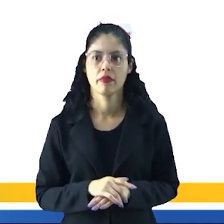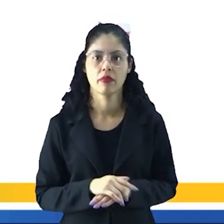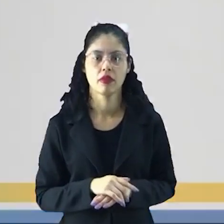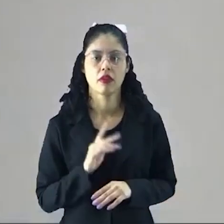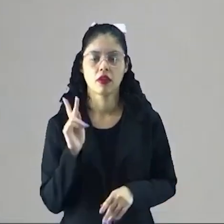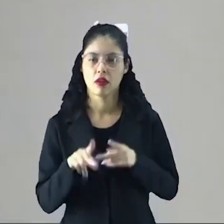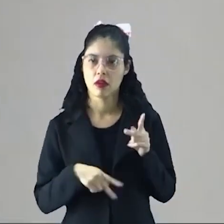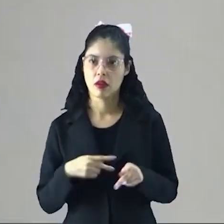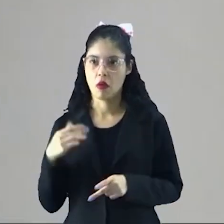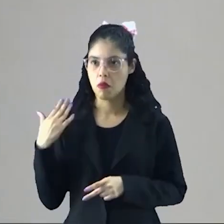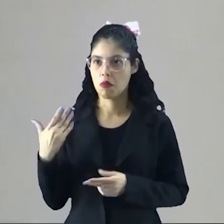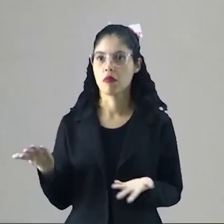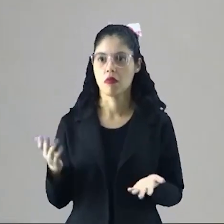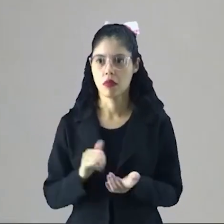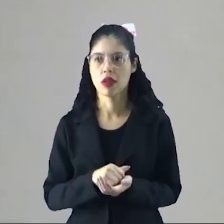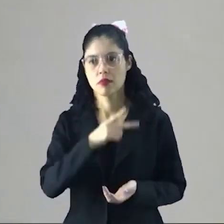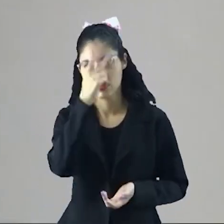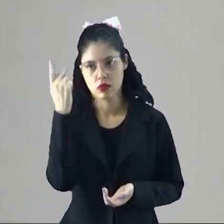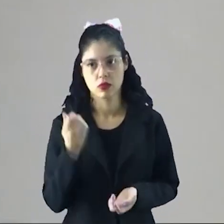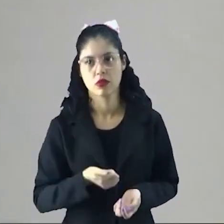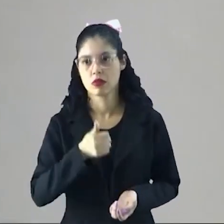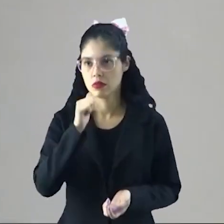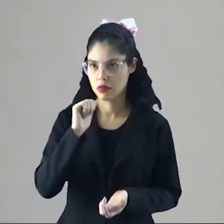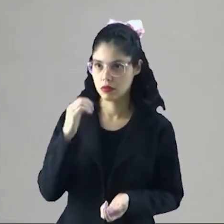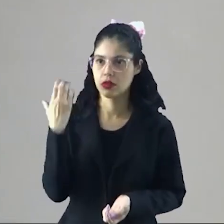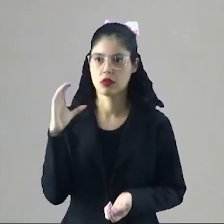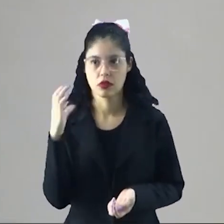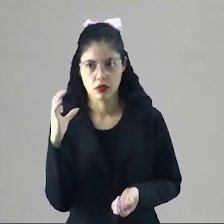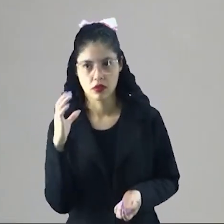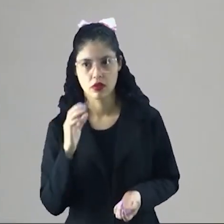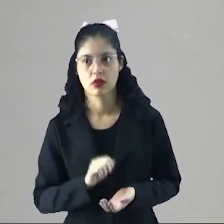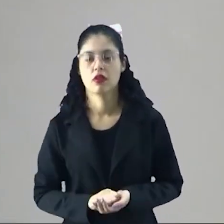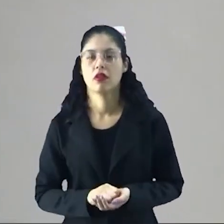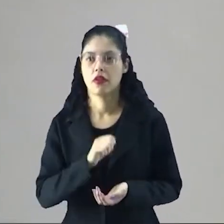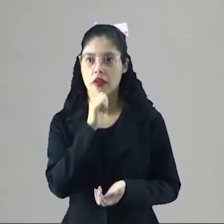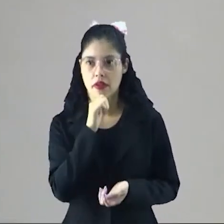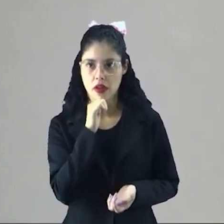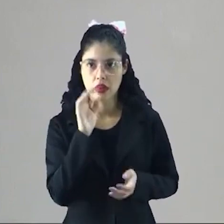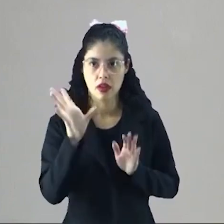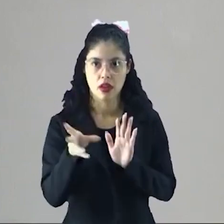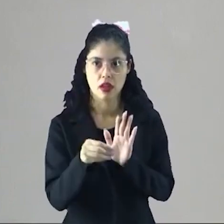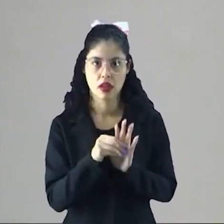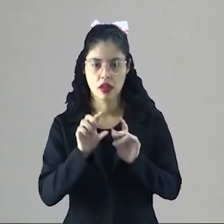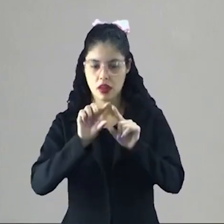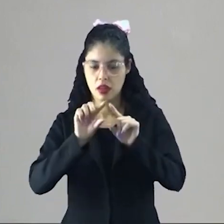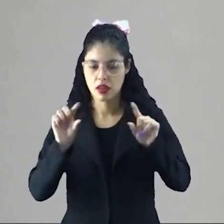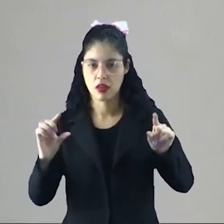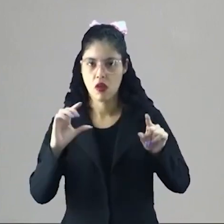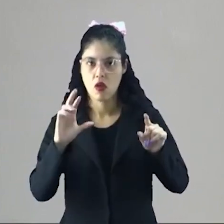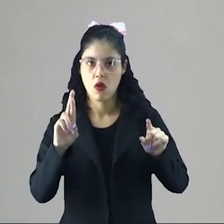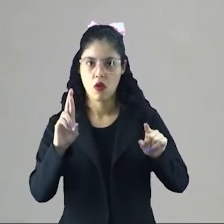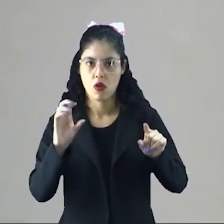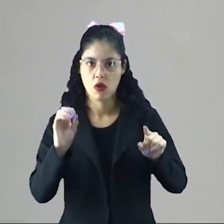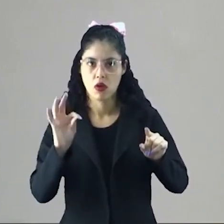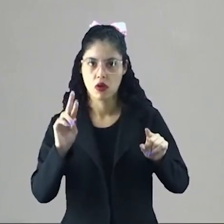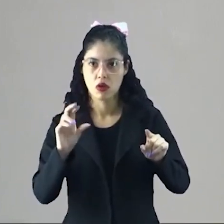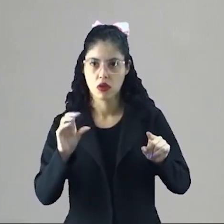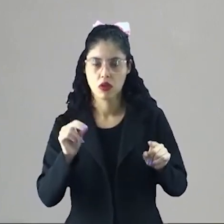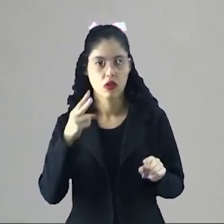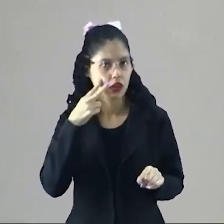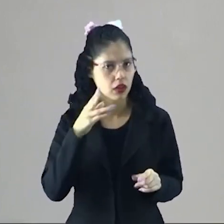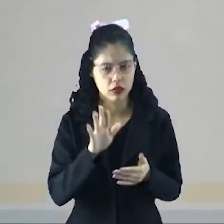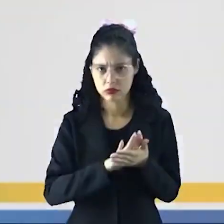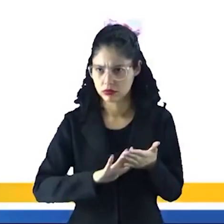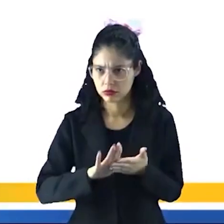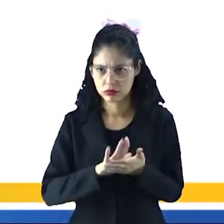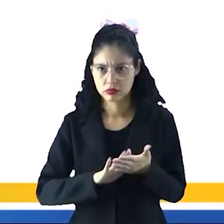material popular, as pessoas bebem Coca-Cola, e nessas Coca-Colas ele colocou um rótulo que quando a garrafa está vazia você